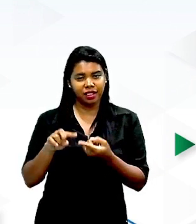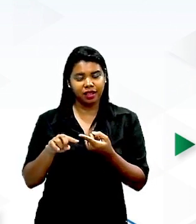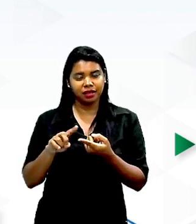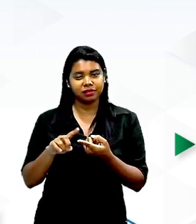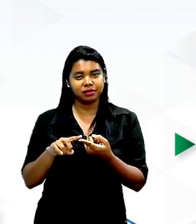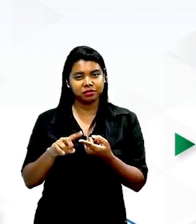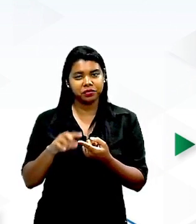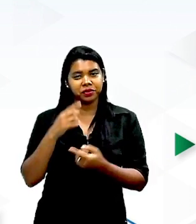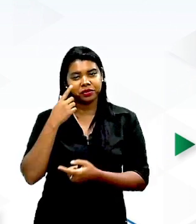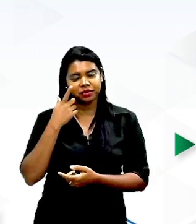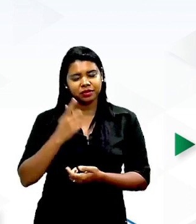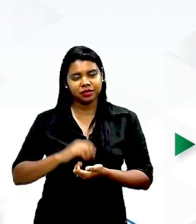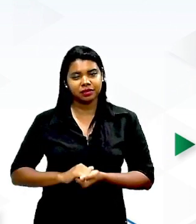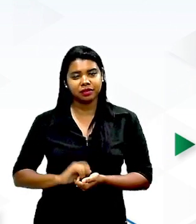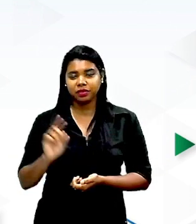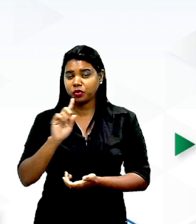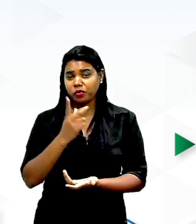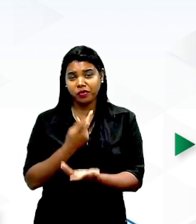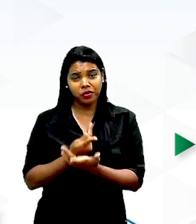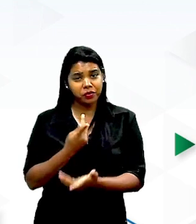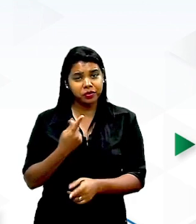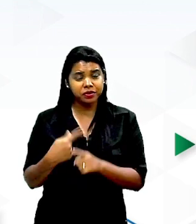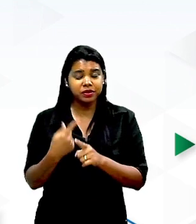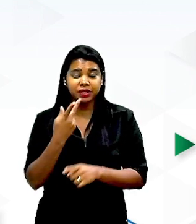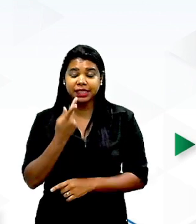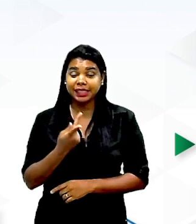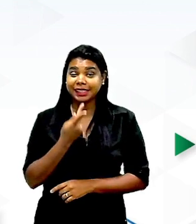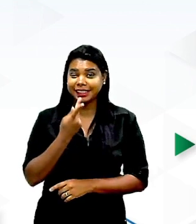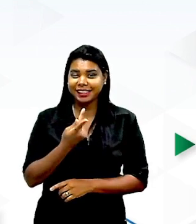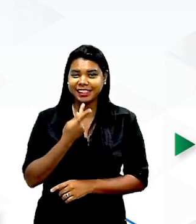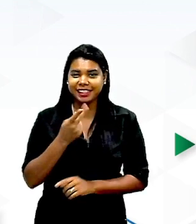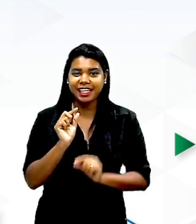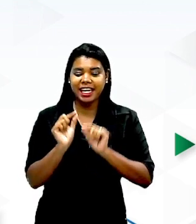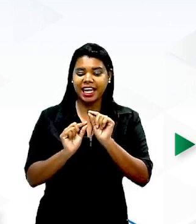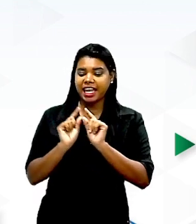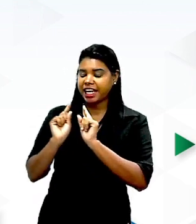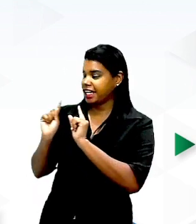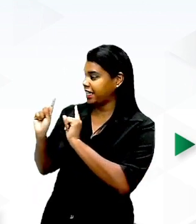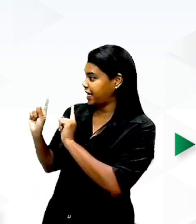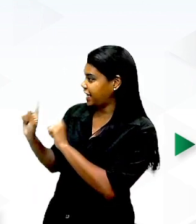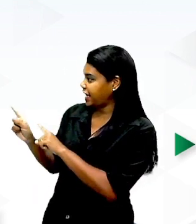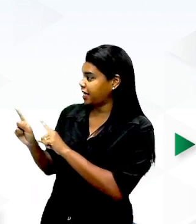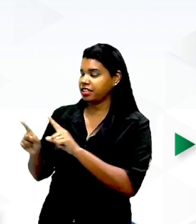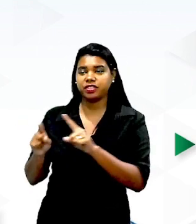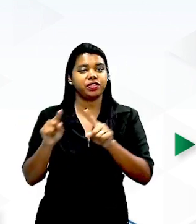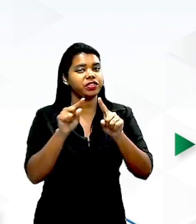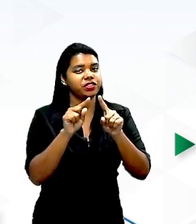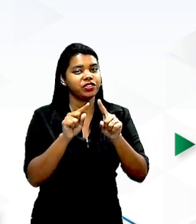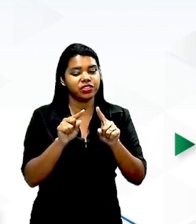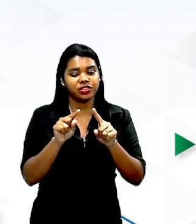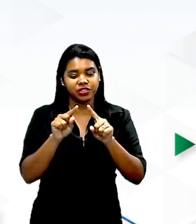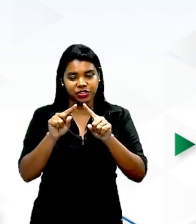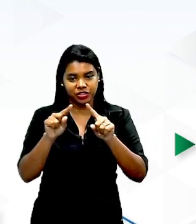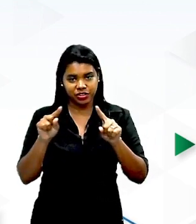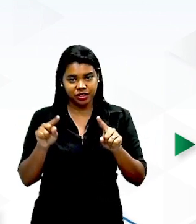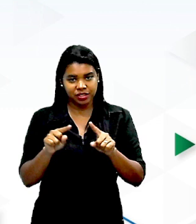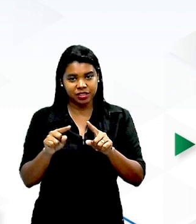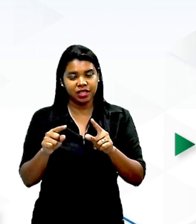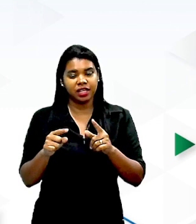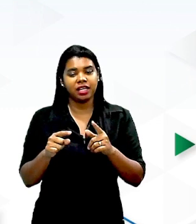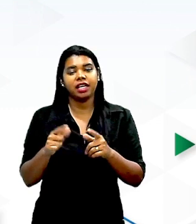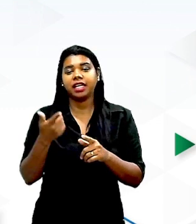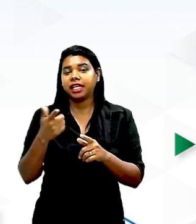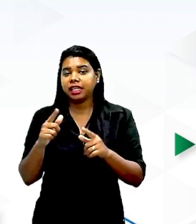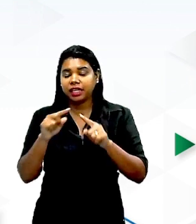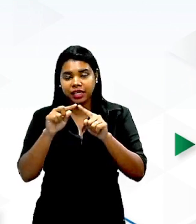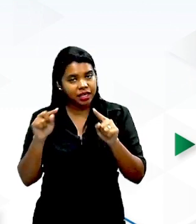Mas esse caso não vai acontecer. O que quer dizer que esse triângulo, né? Na verdade, essa figura não é um